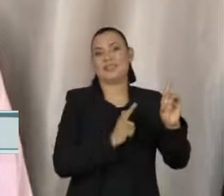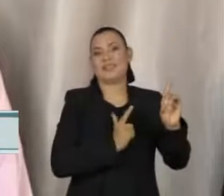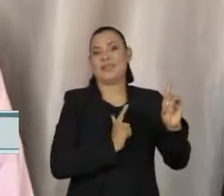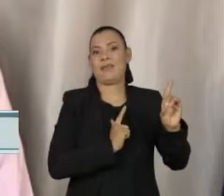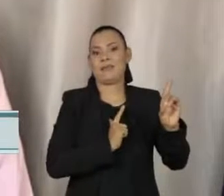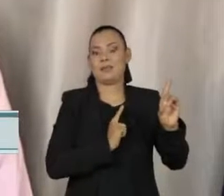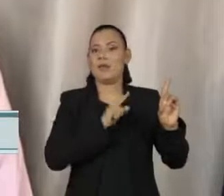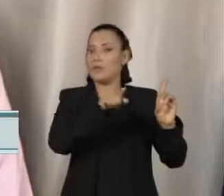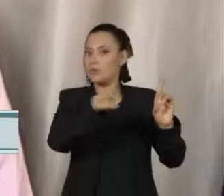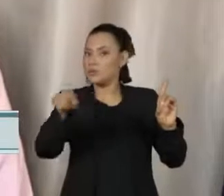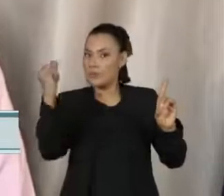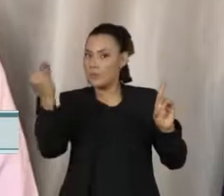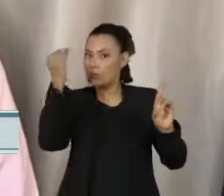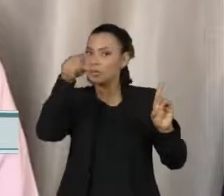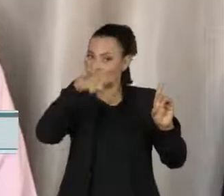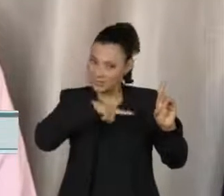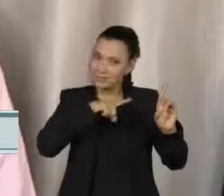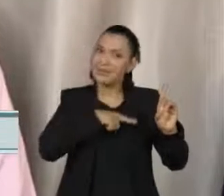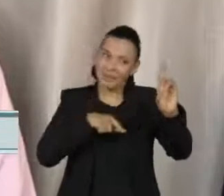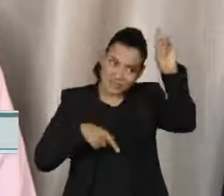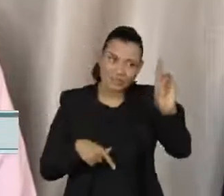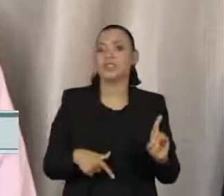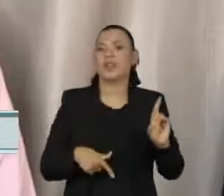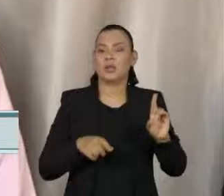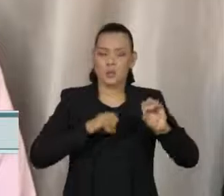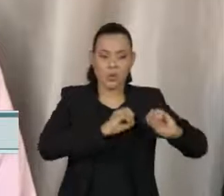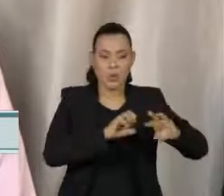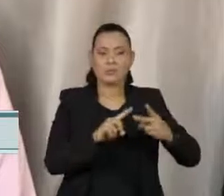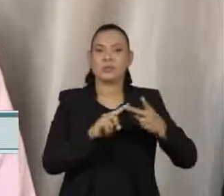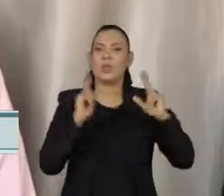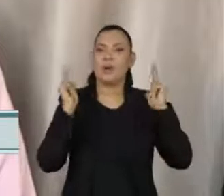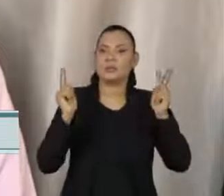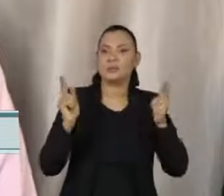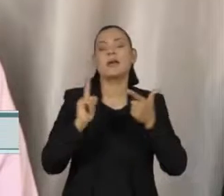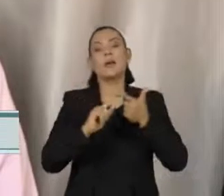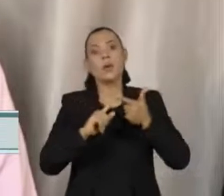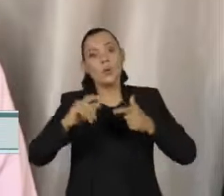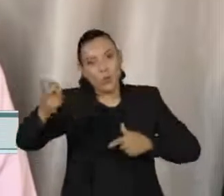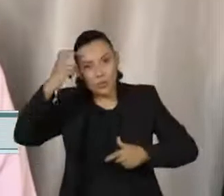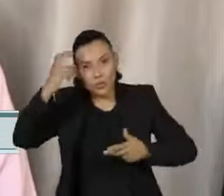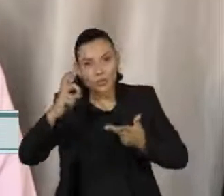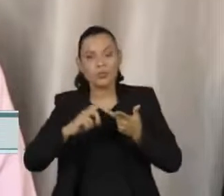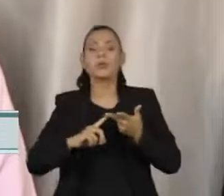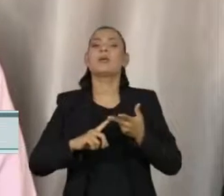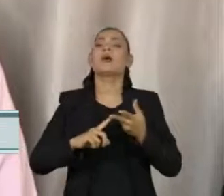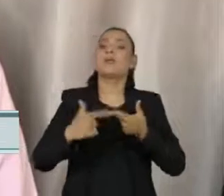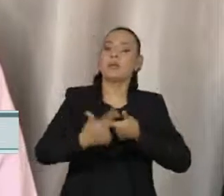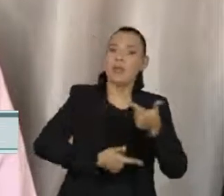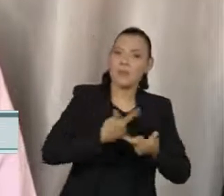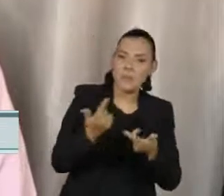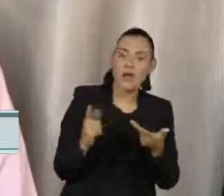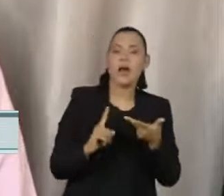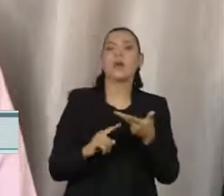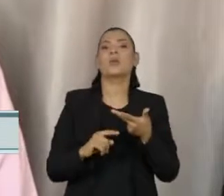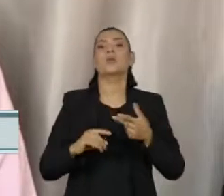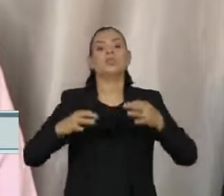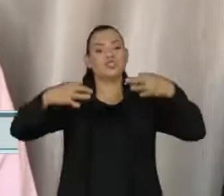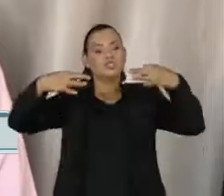que você saiba que você tem direito à educação, ao lazer, à cultura, ao trabalho,